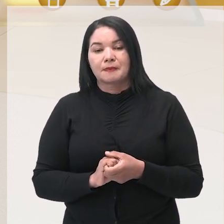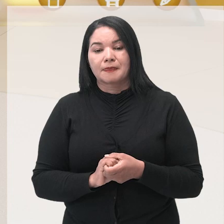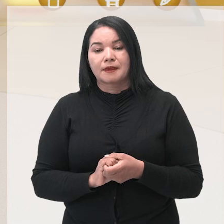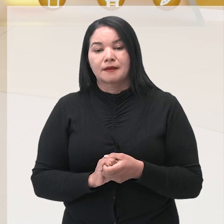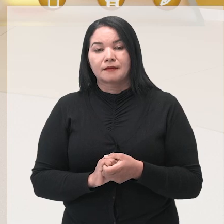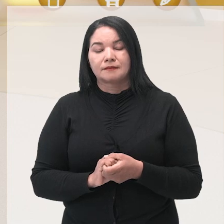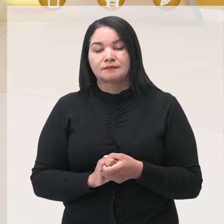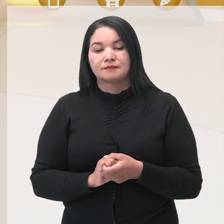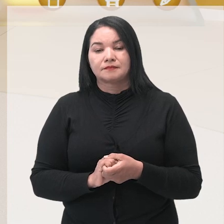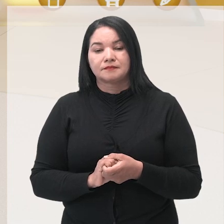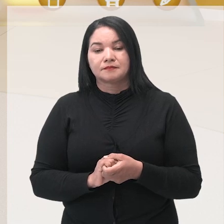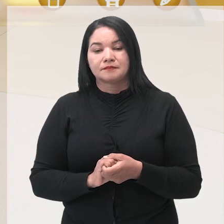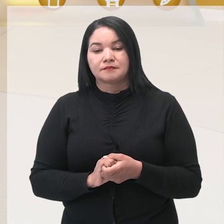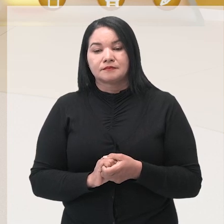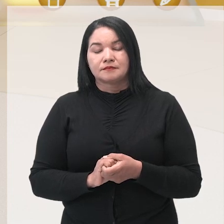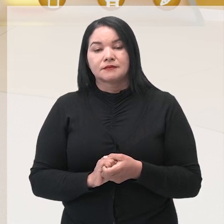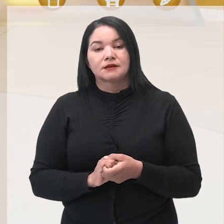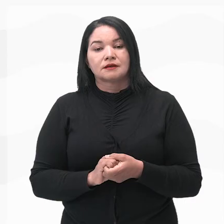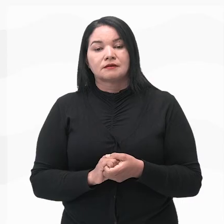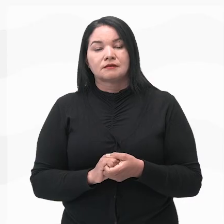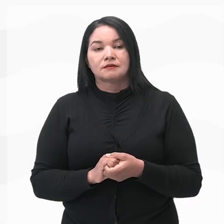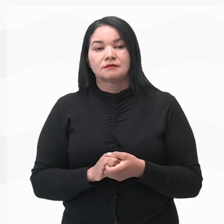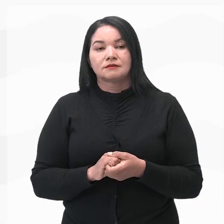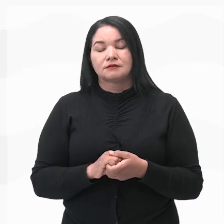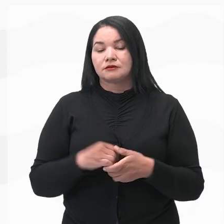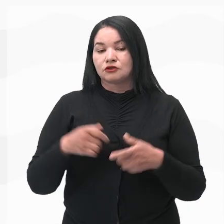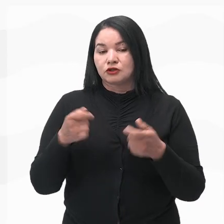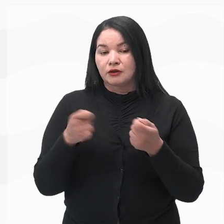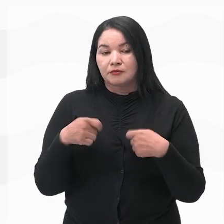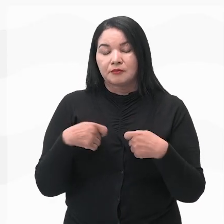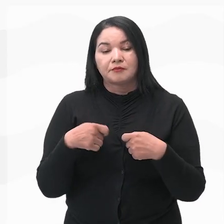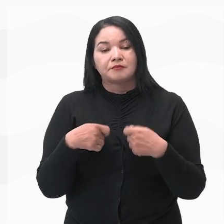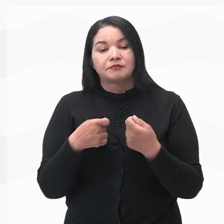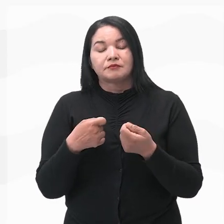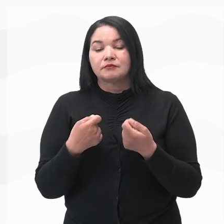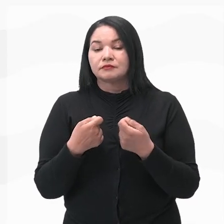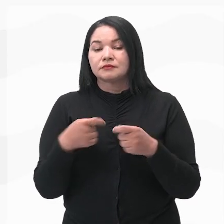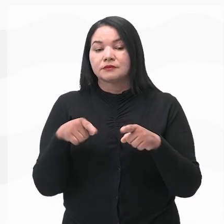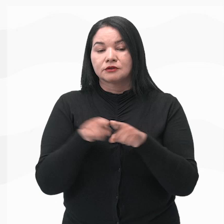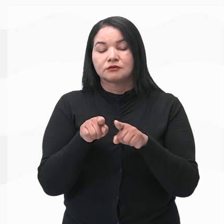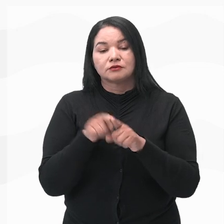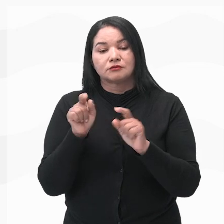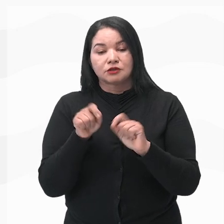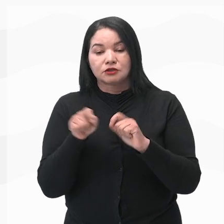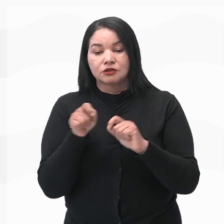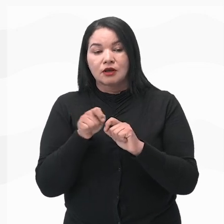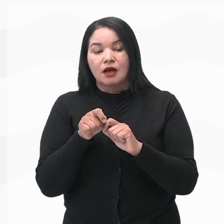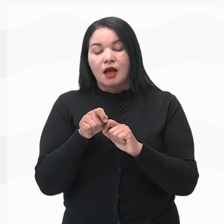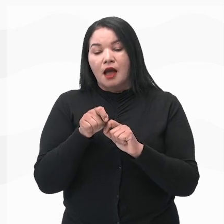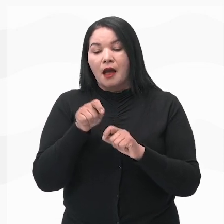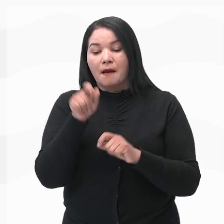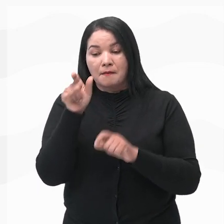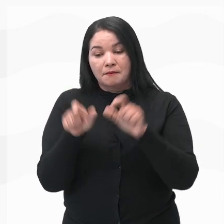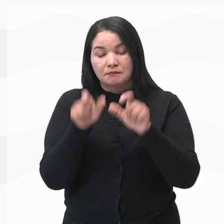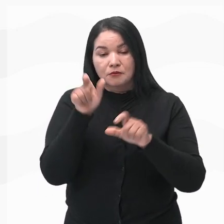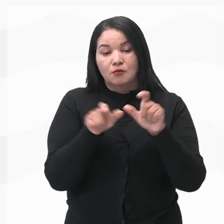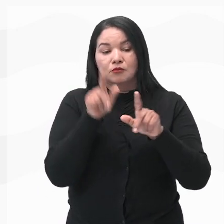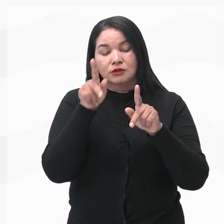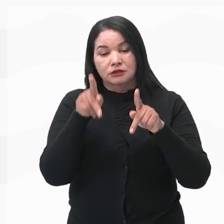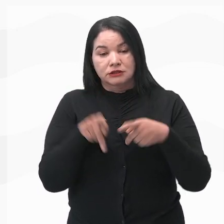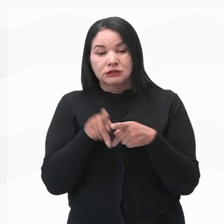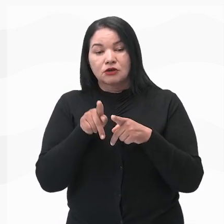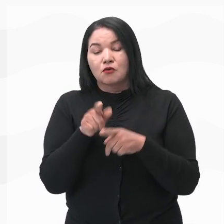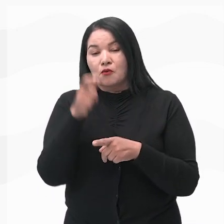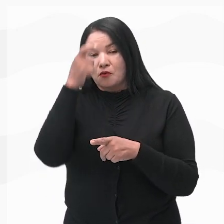como, né, possuir uma educação ambiental. conscientizar a população sobre a importância da coleta